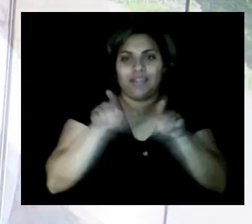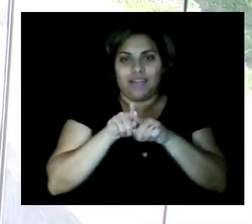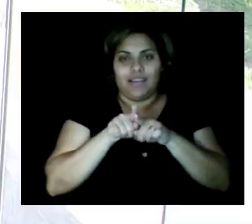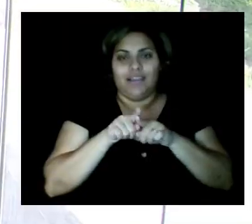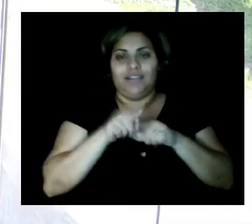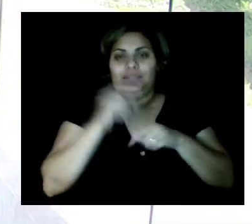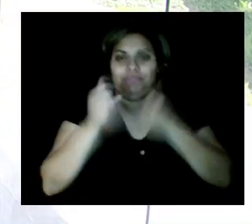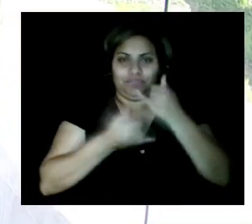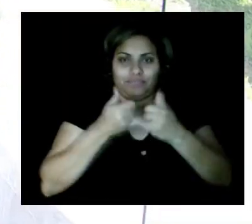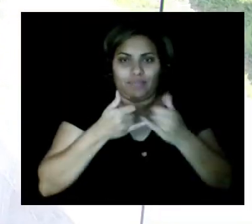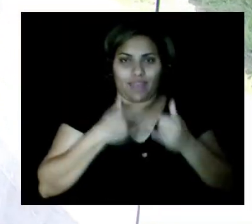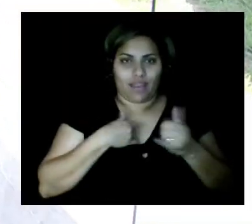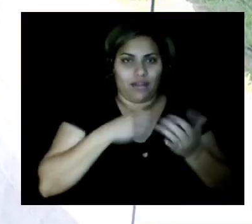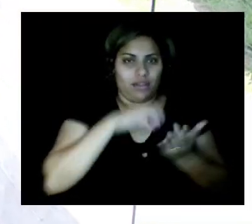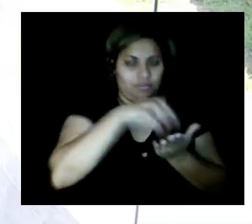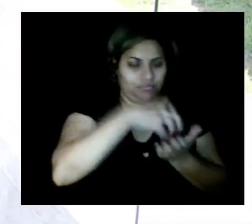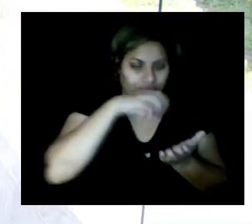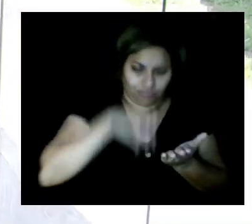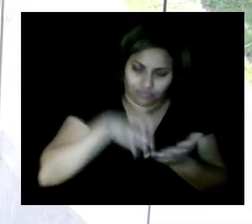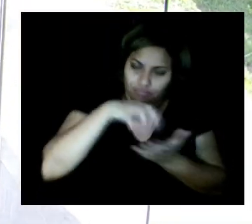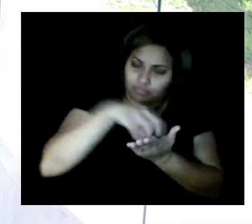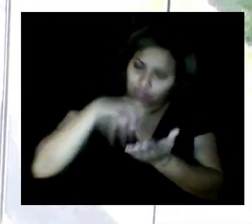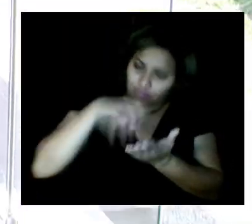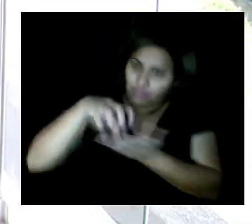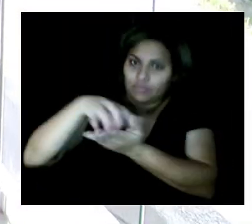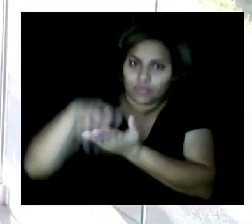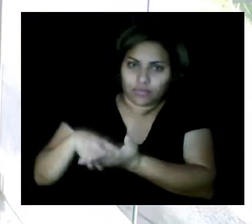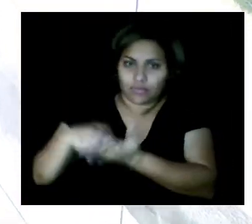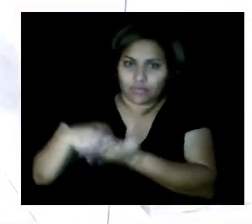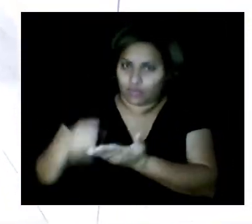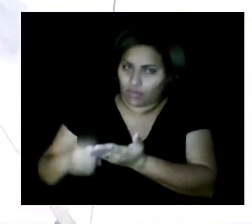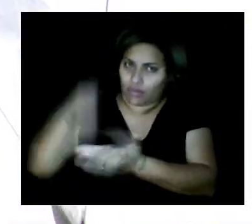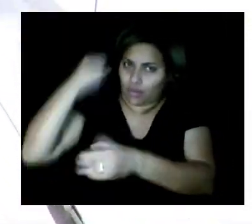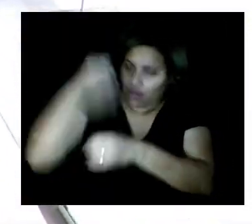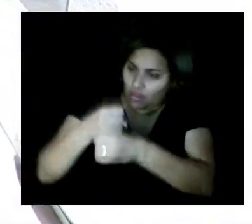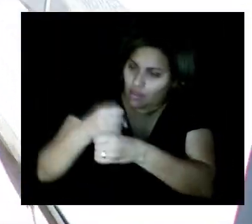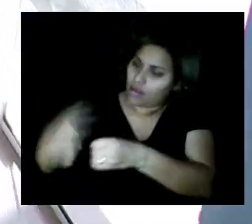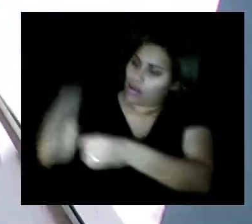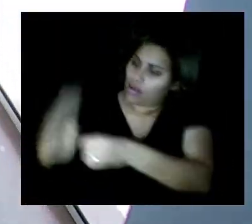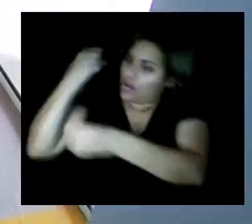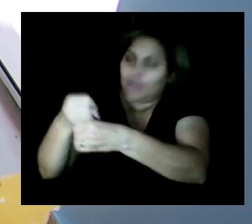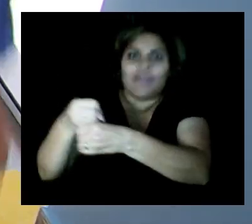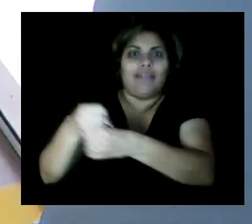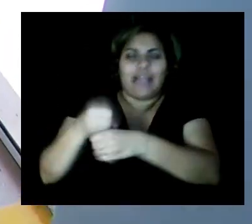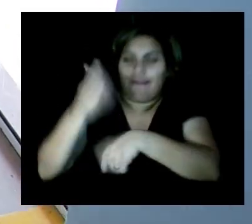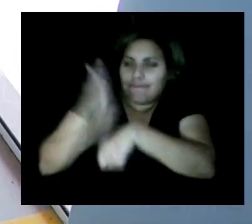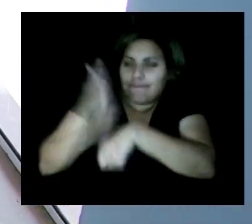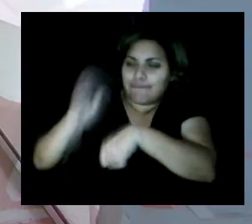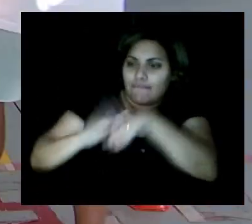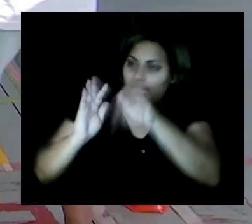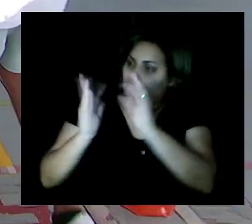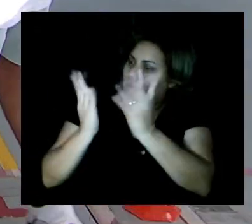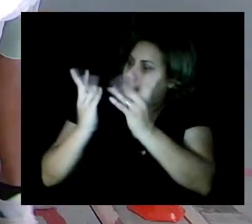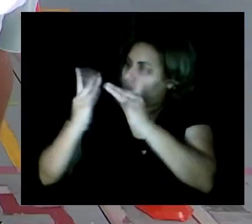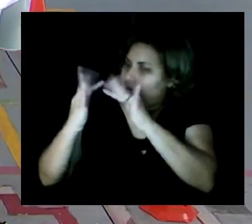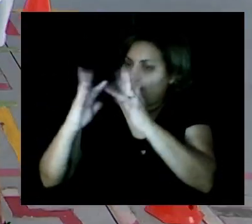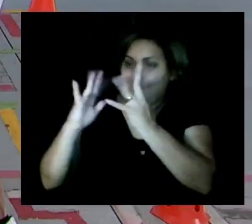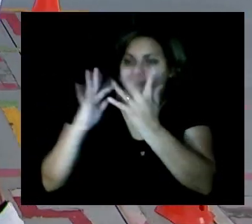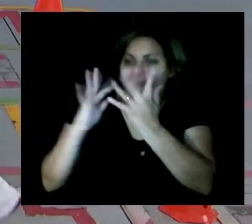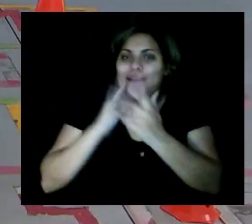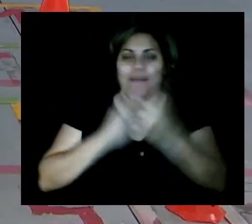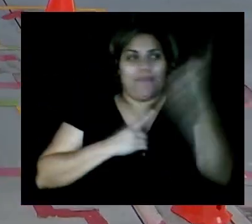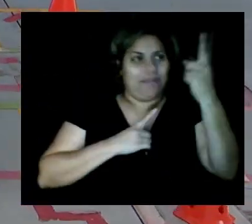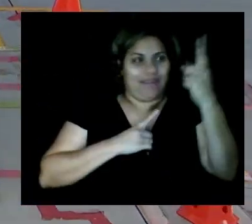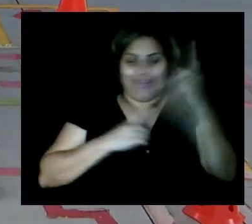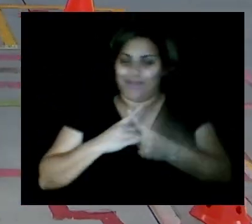pegada, colocar o pauzinho dentro da garrafa, então todas essas partes a parte secundária e a parte primária também. E aqui